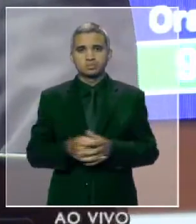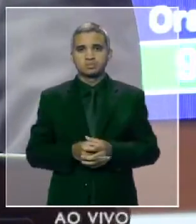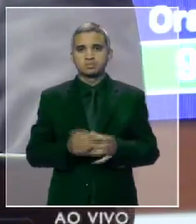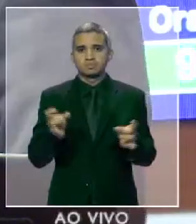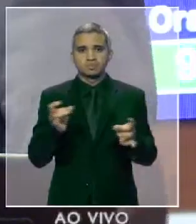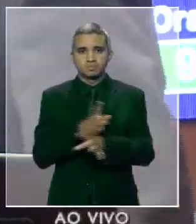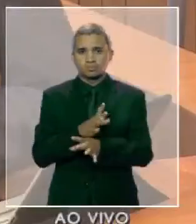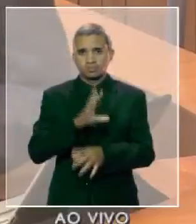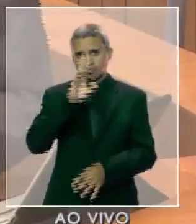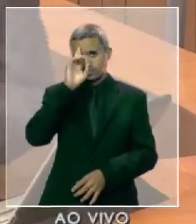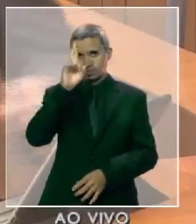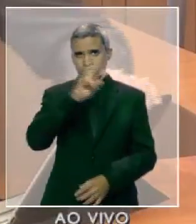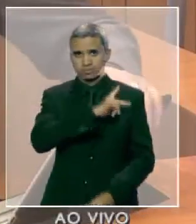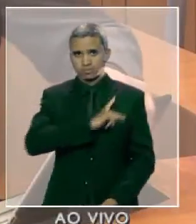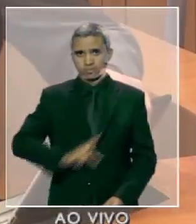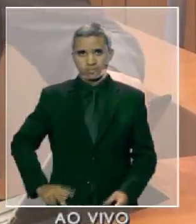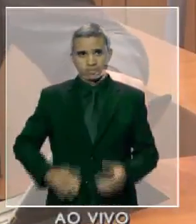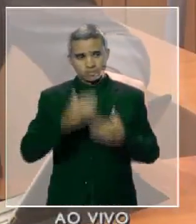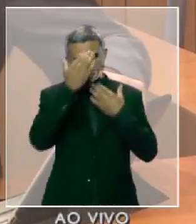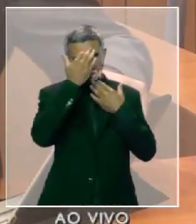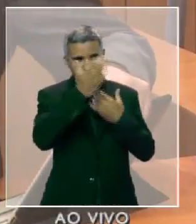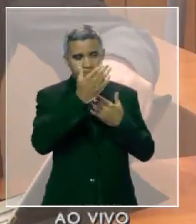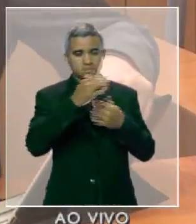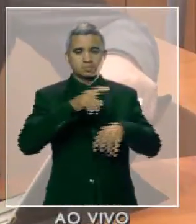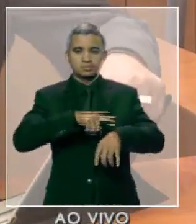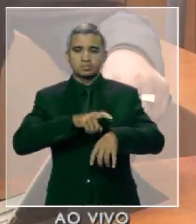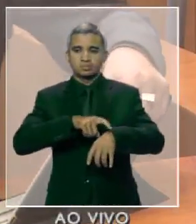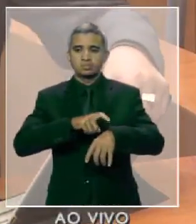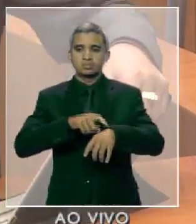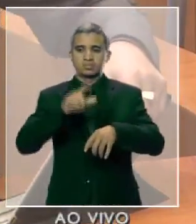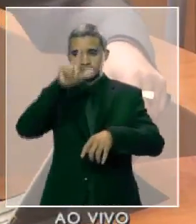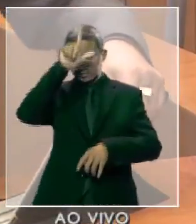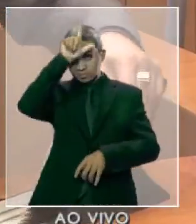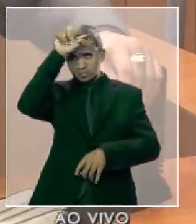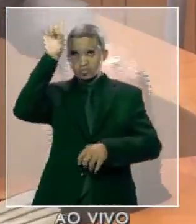senhor presidente. Agradecer pelo tempo da liderança e que Deus continue nos abençoando. Muito obrigado a todos.